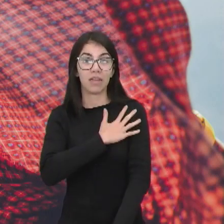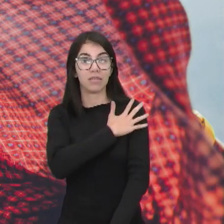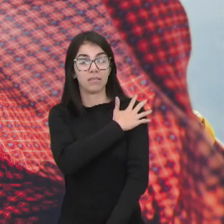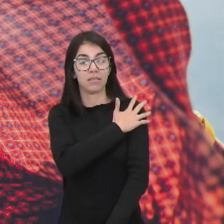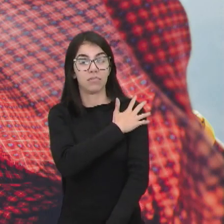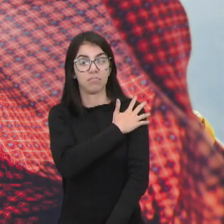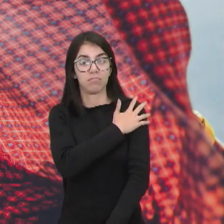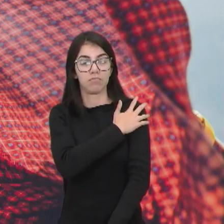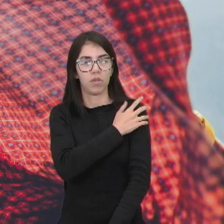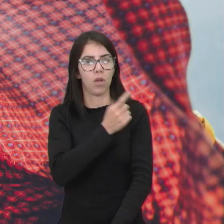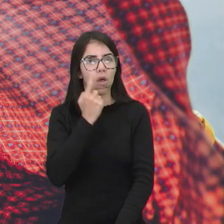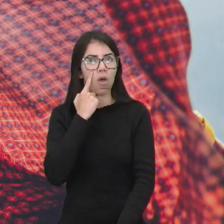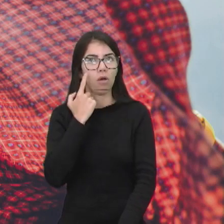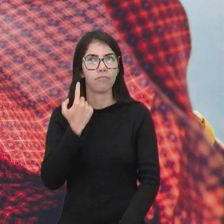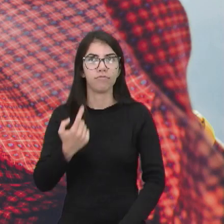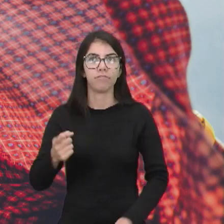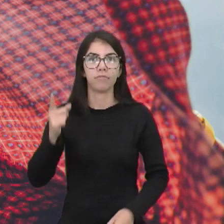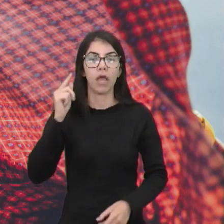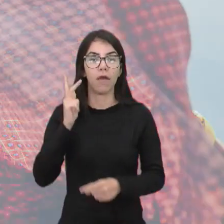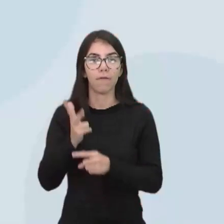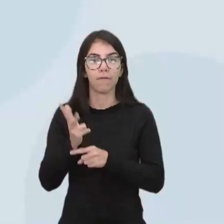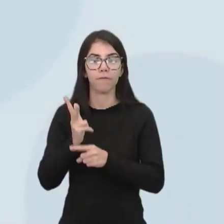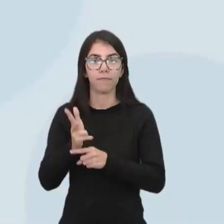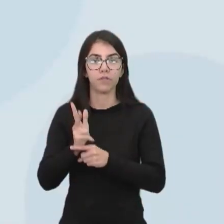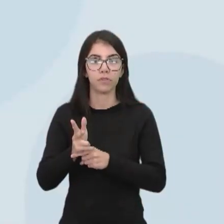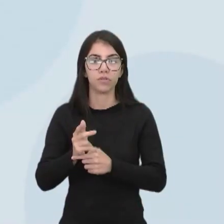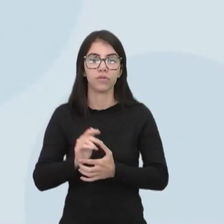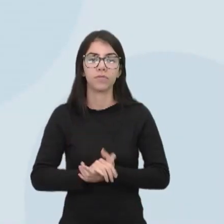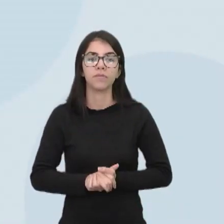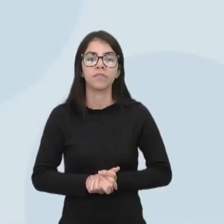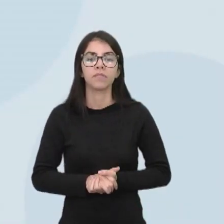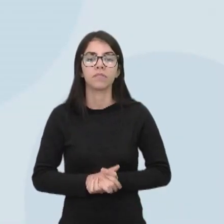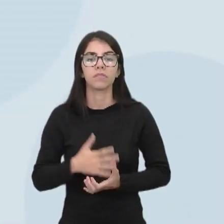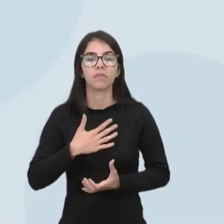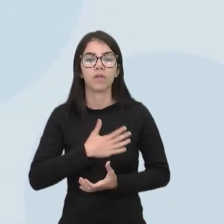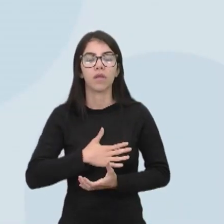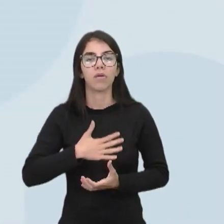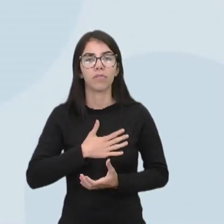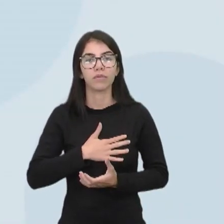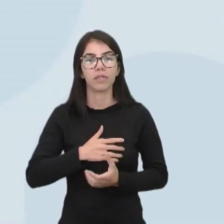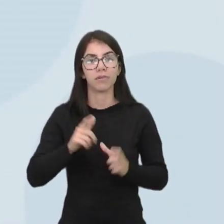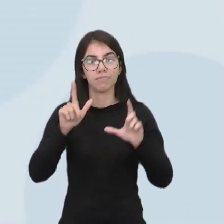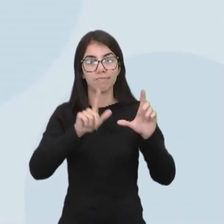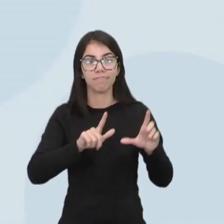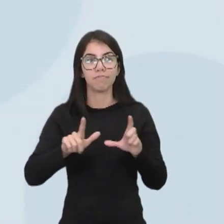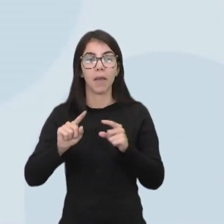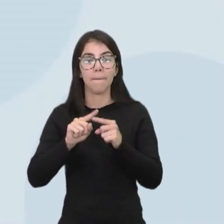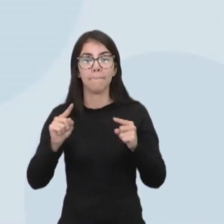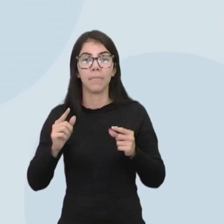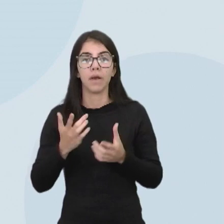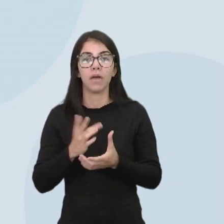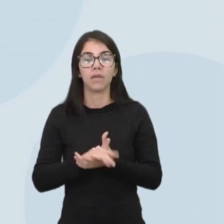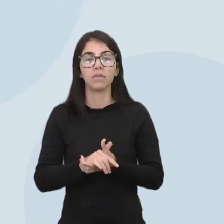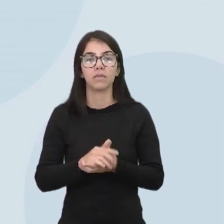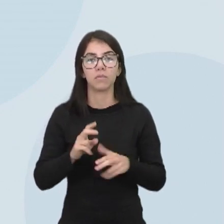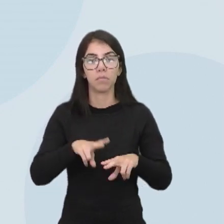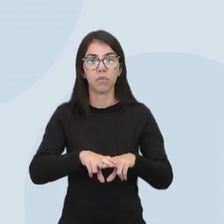tá aí na tela para vocês esse vídeo. Eu gostaria de ter passado, mas infelizmente aí pela